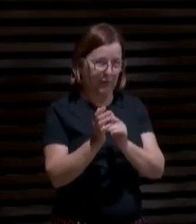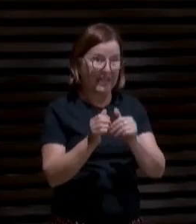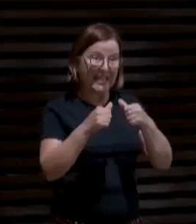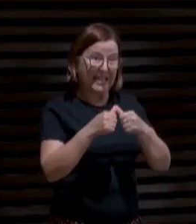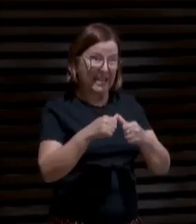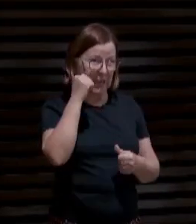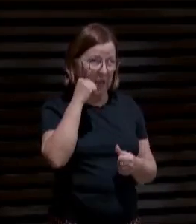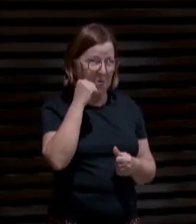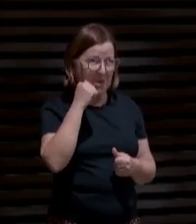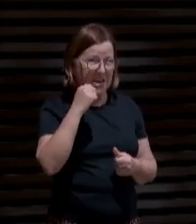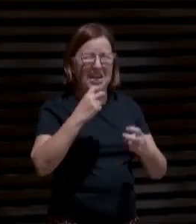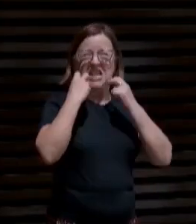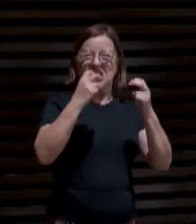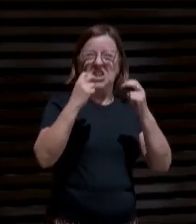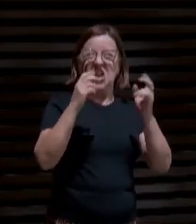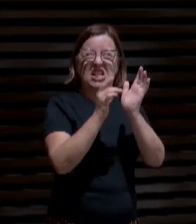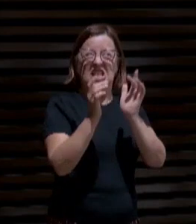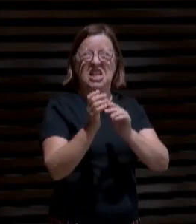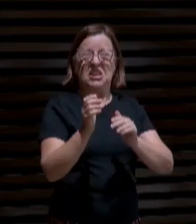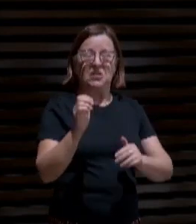Eu não digo as outras palavras.